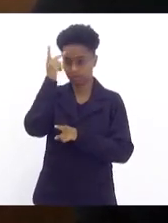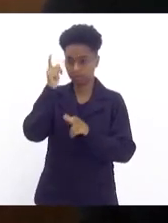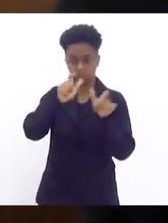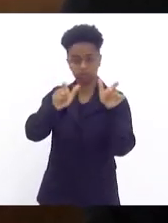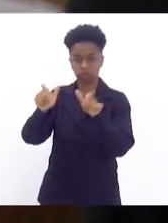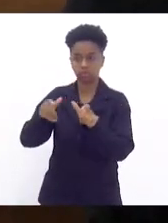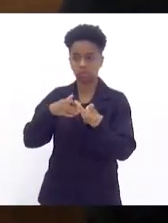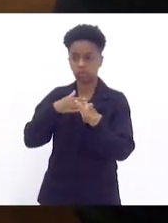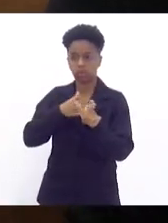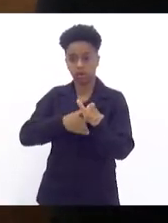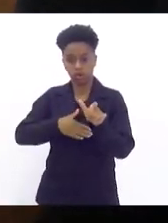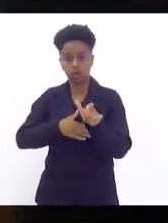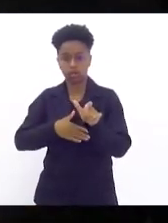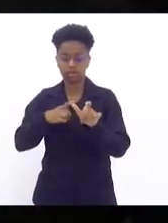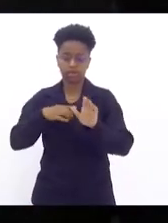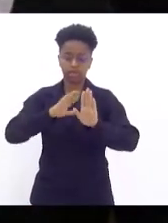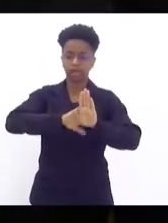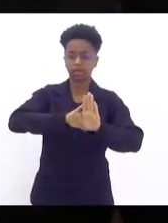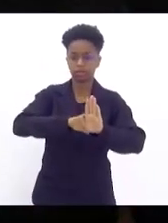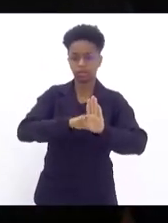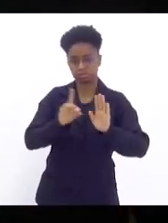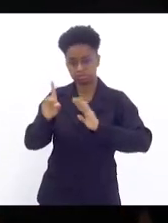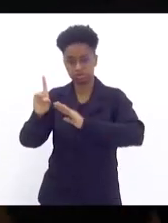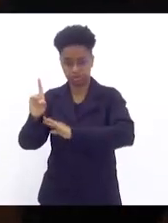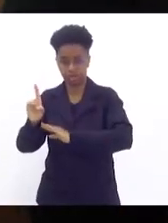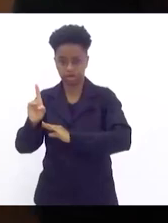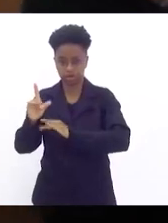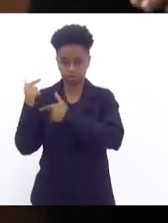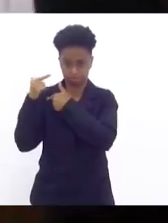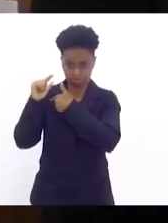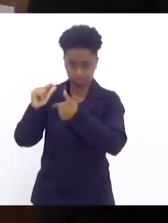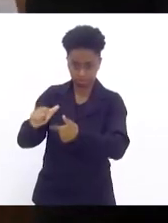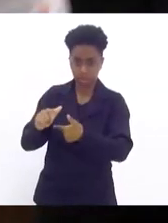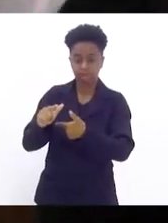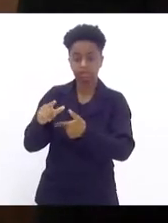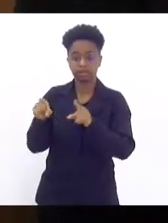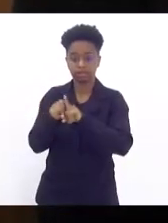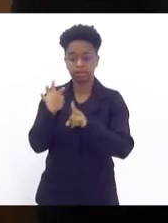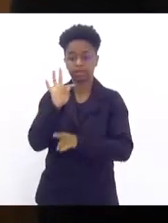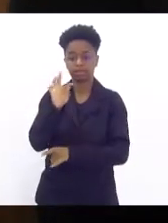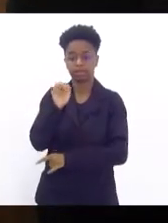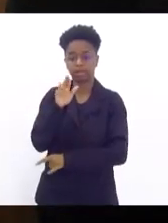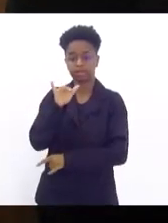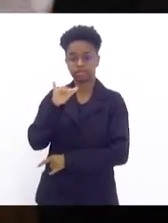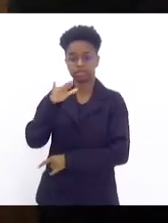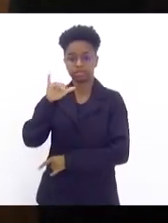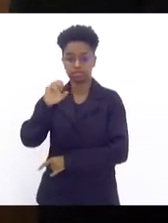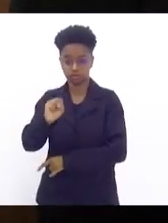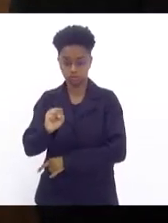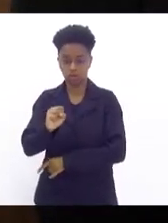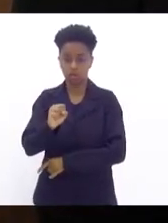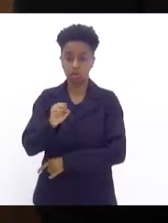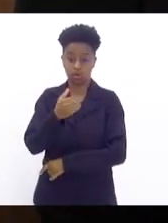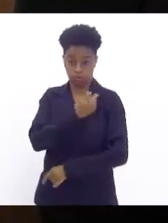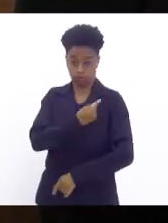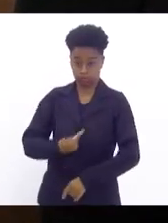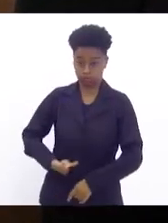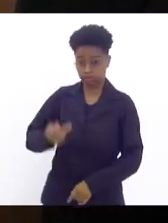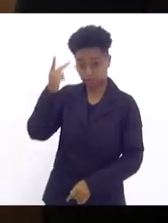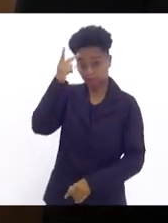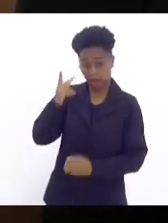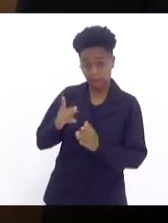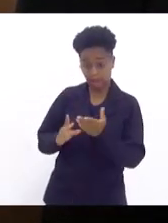são ideologicamente a direita conservadores Tarcísio governador de São Paulo sancionou esse projeto